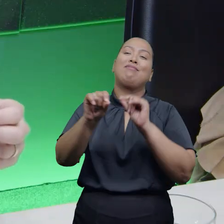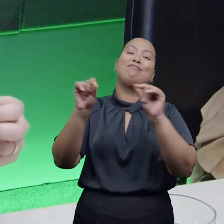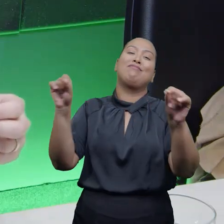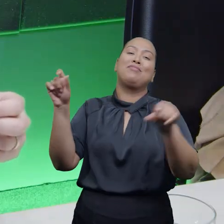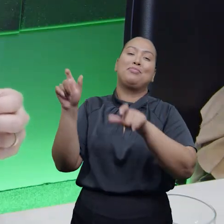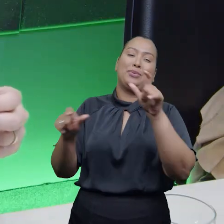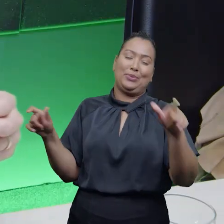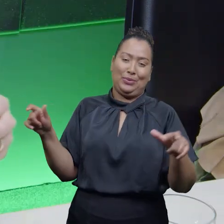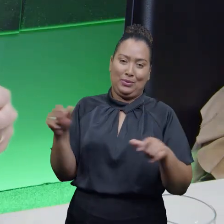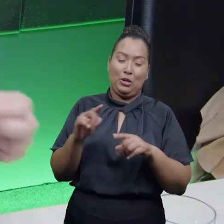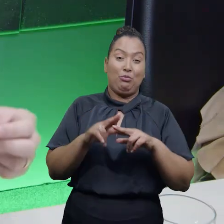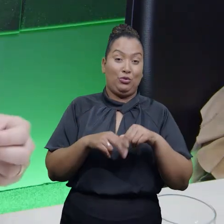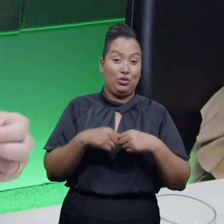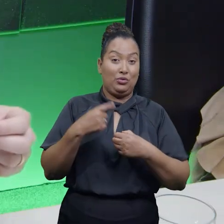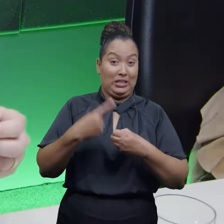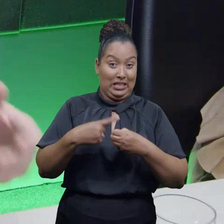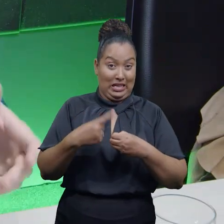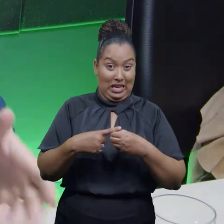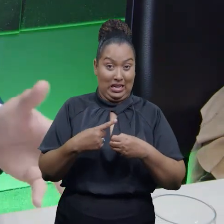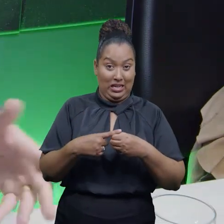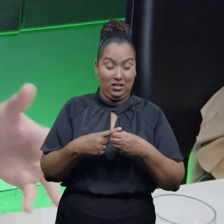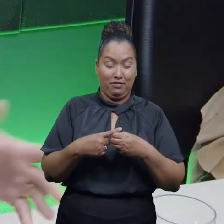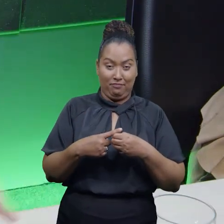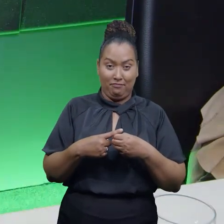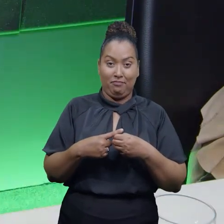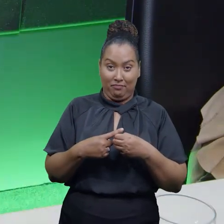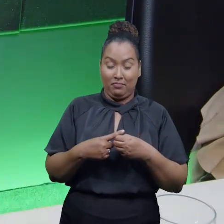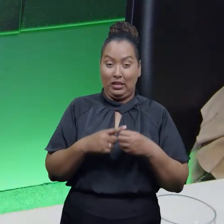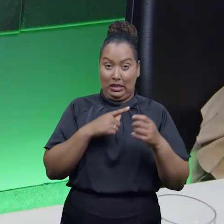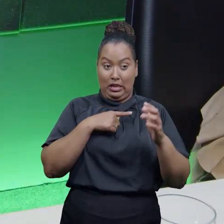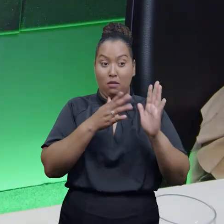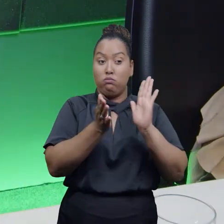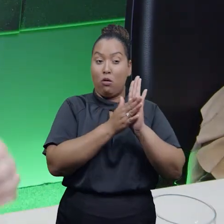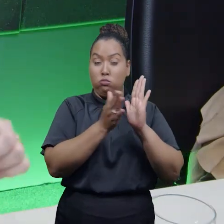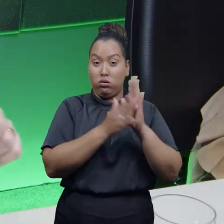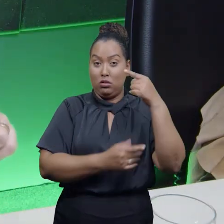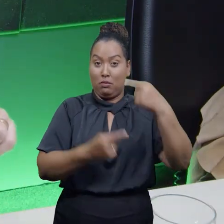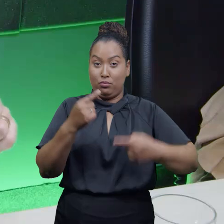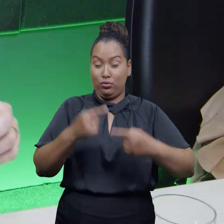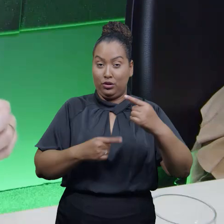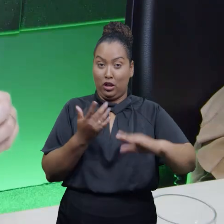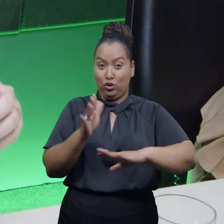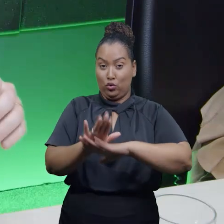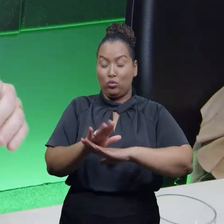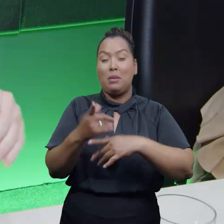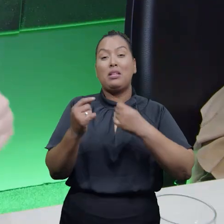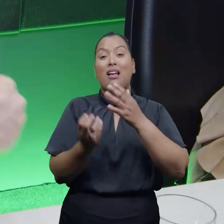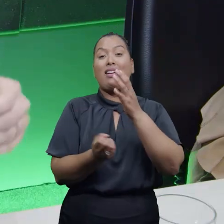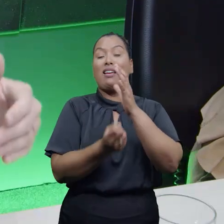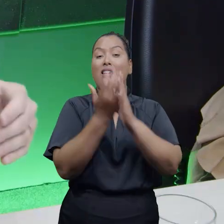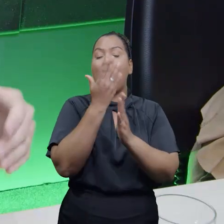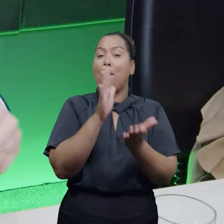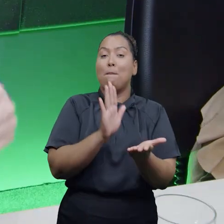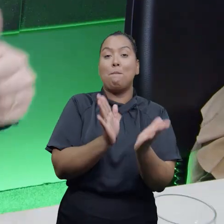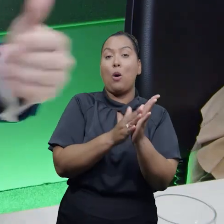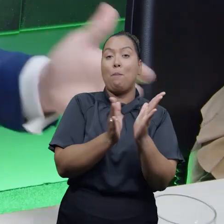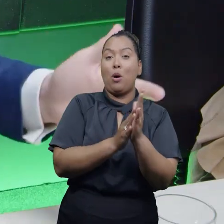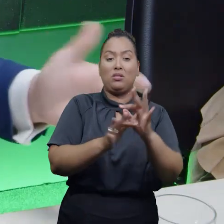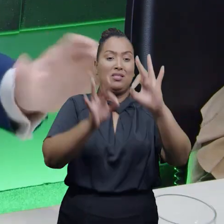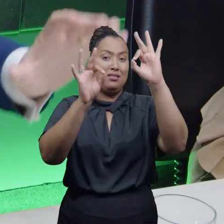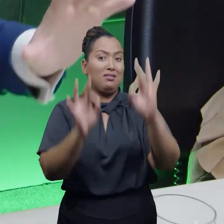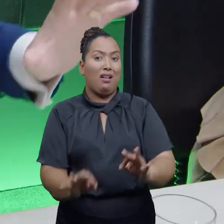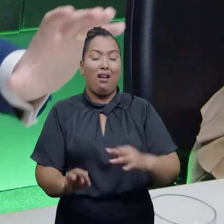é necessário que o município, né, no caso aqui dessa política custo-benefício que nós estamos falando, que ele faça uma política